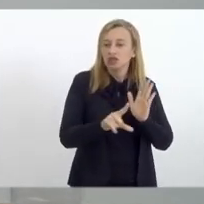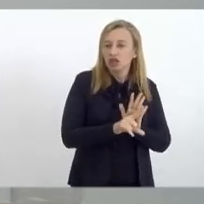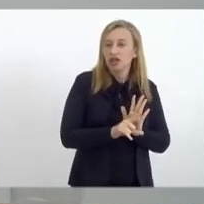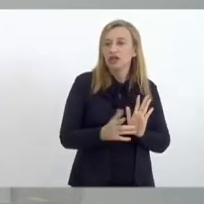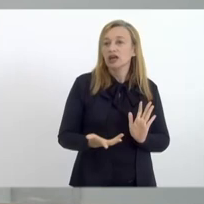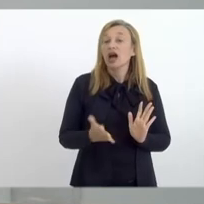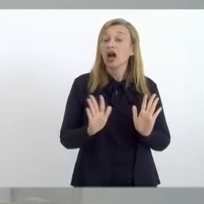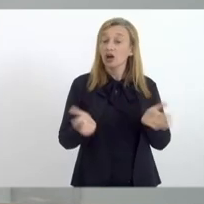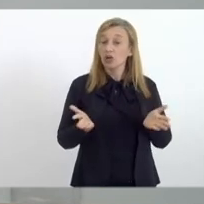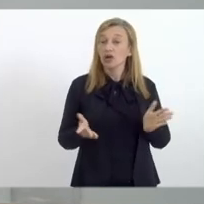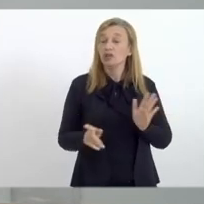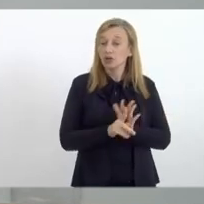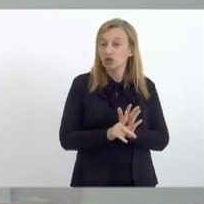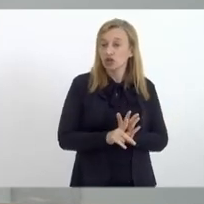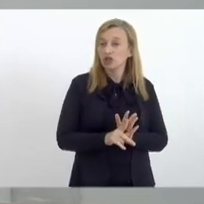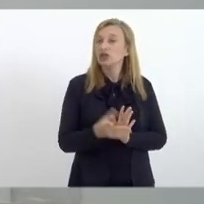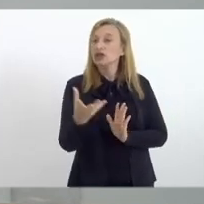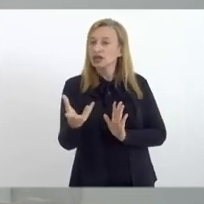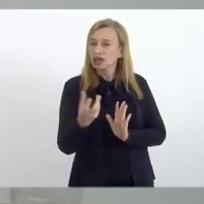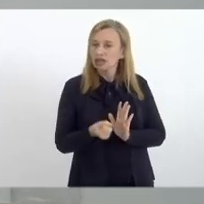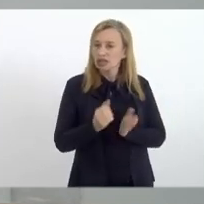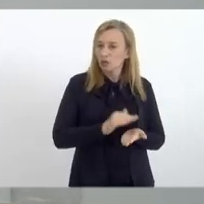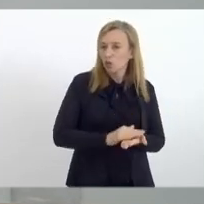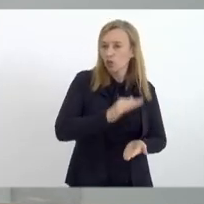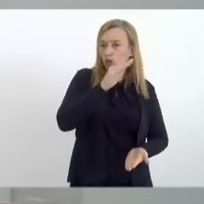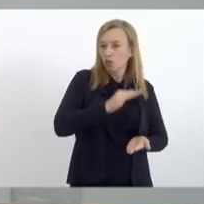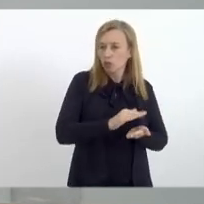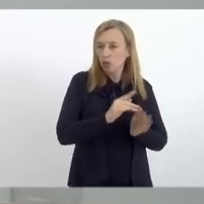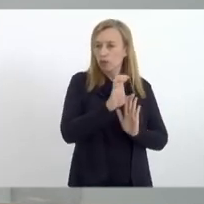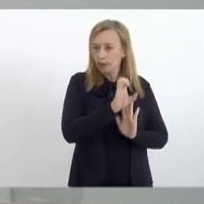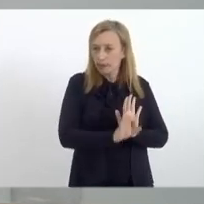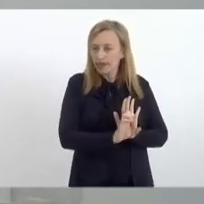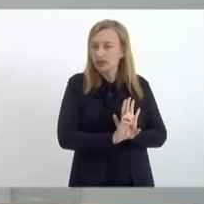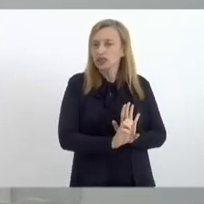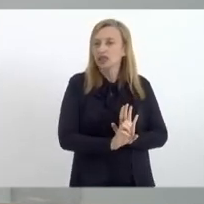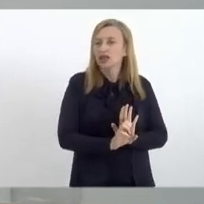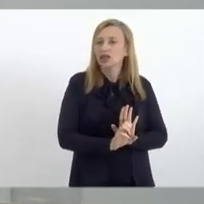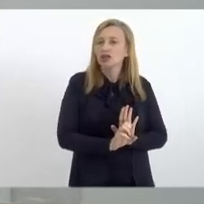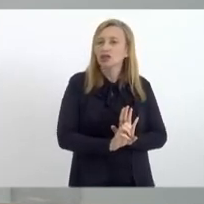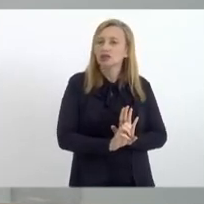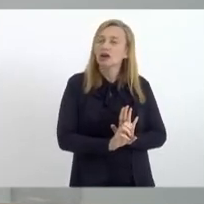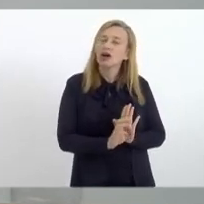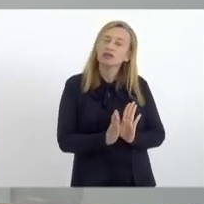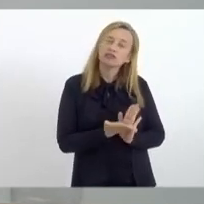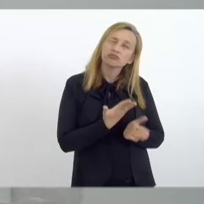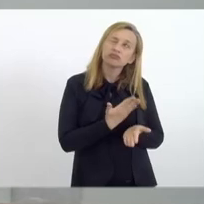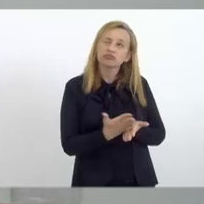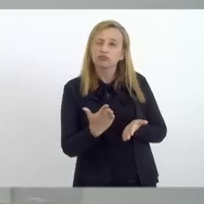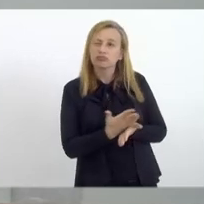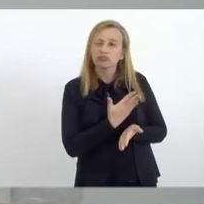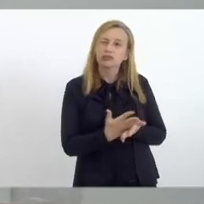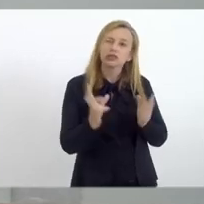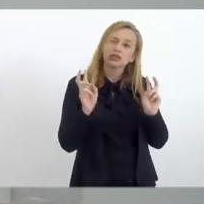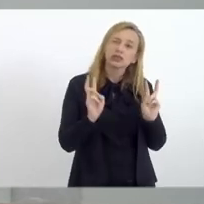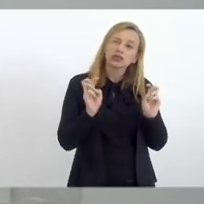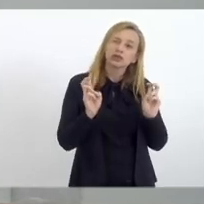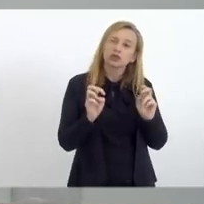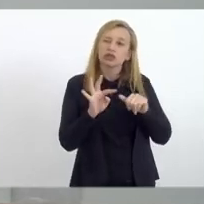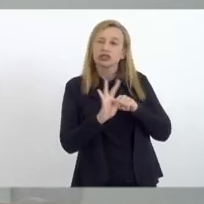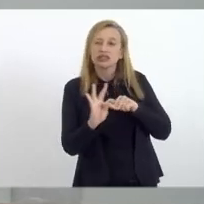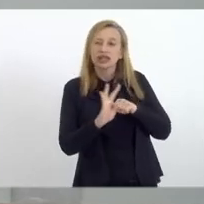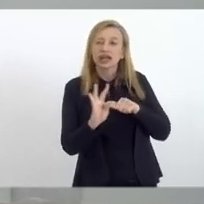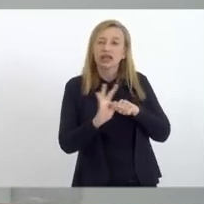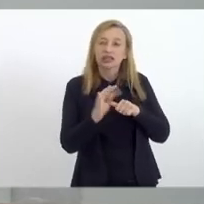tem um projeto que recebe um volume de emendas, que tem algumas questões técnicas a